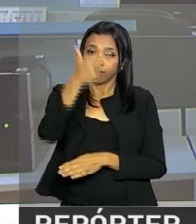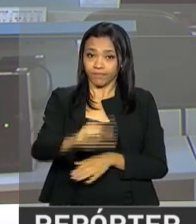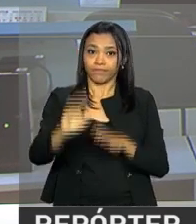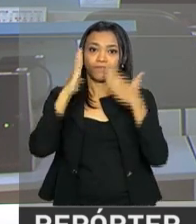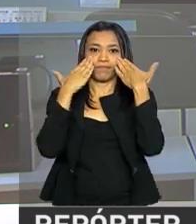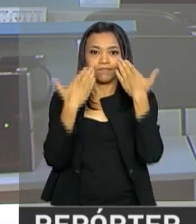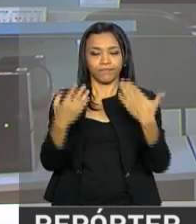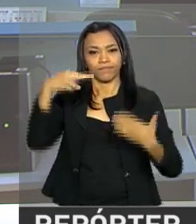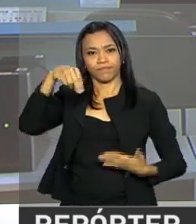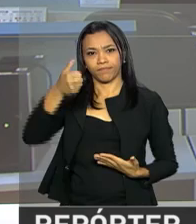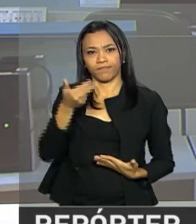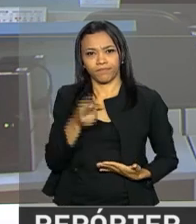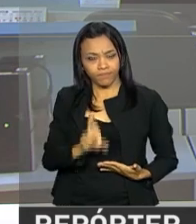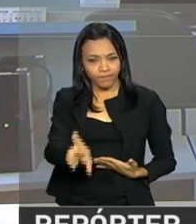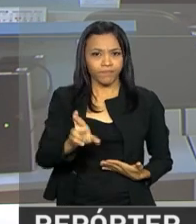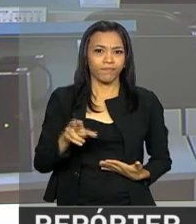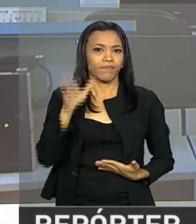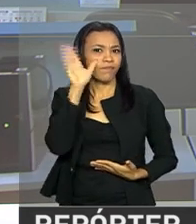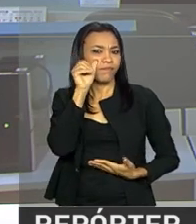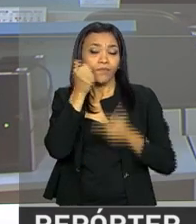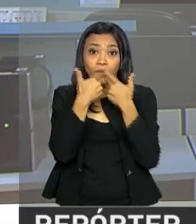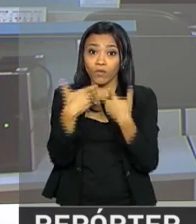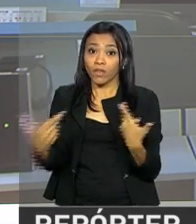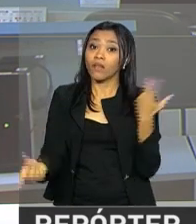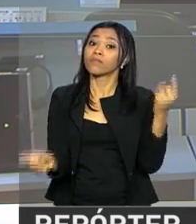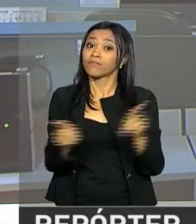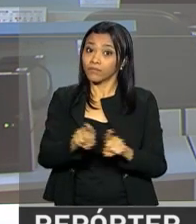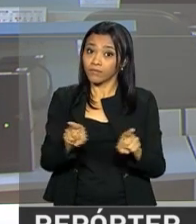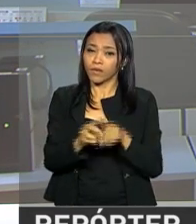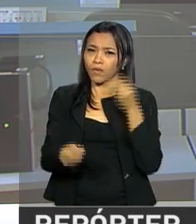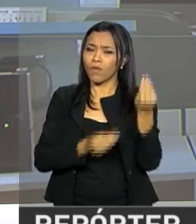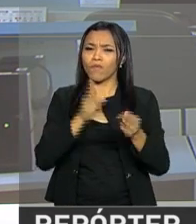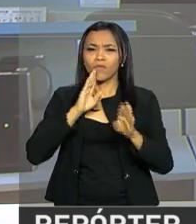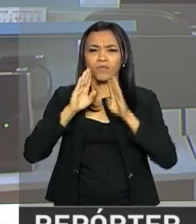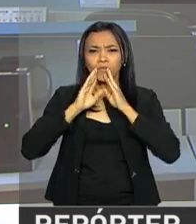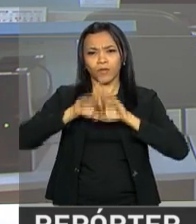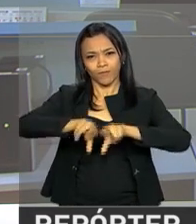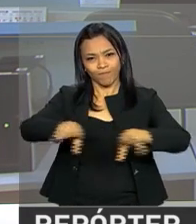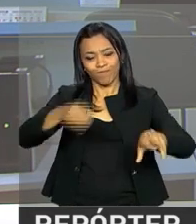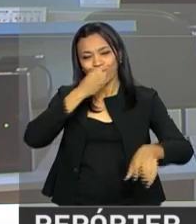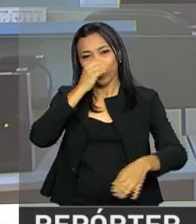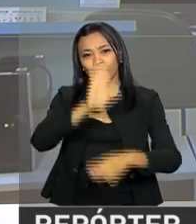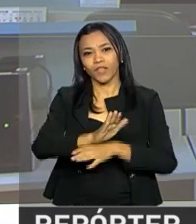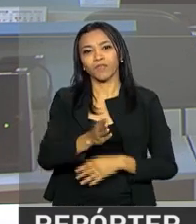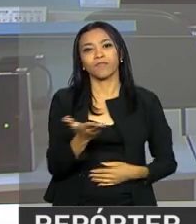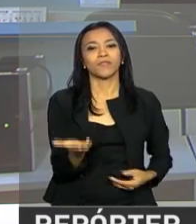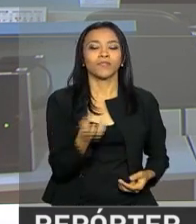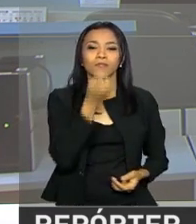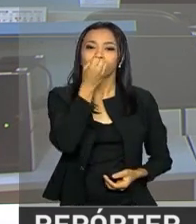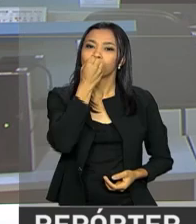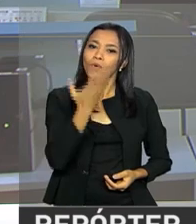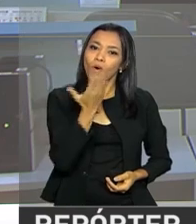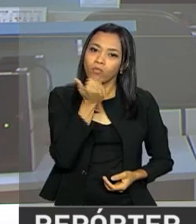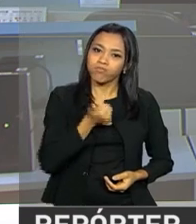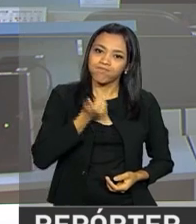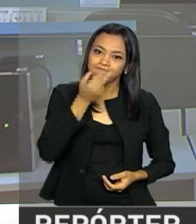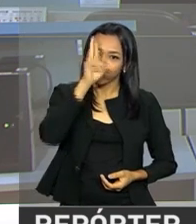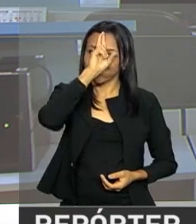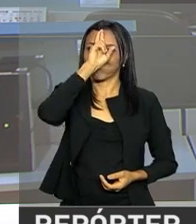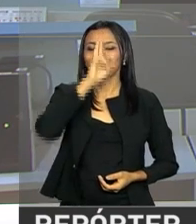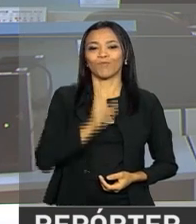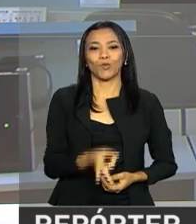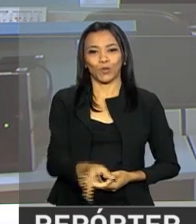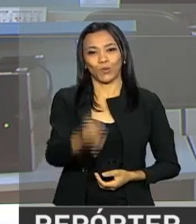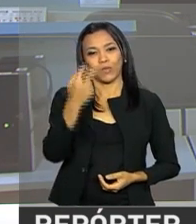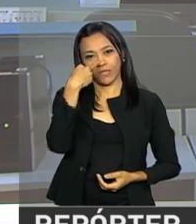do repórter nbr acompanha a novidade também pelas nossas redes sociais uma boa tarde pra você um bom moço e continue com